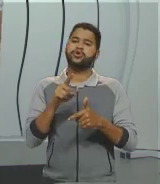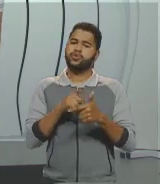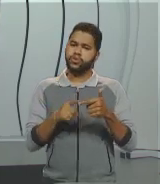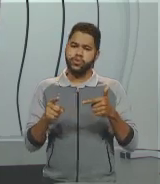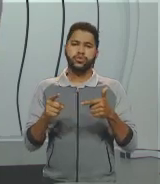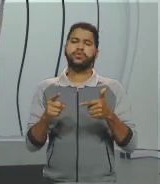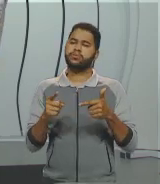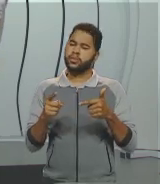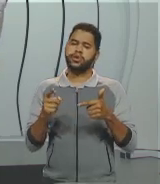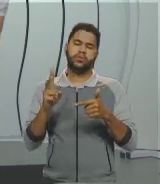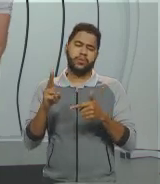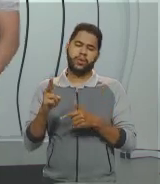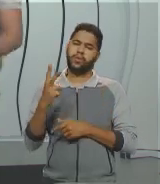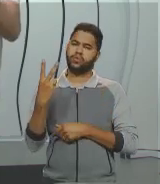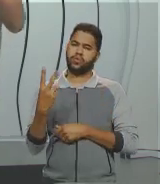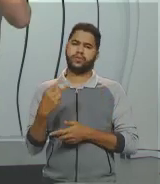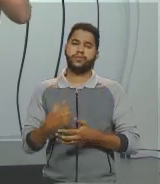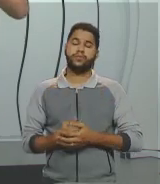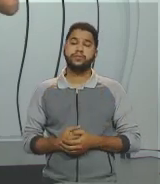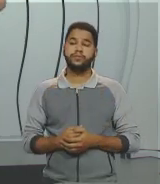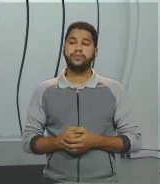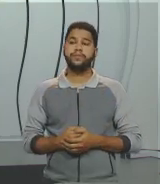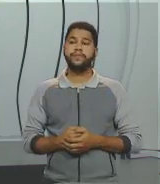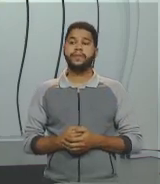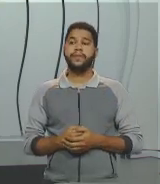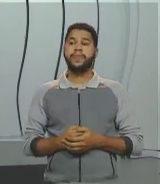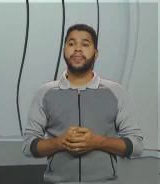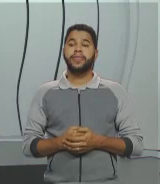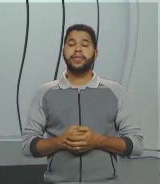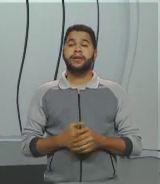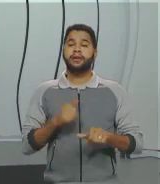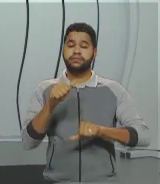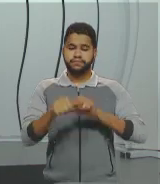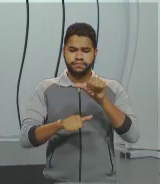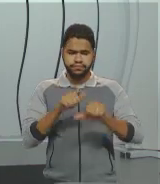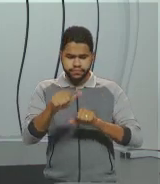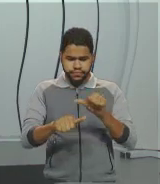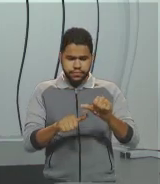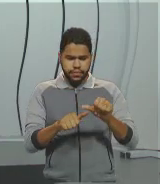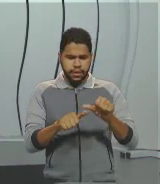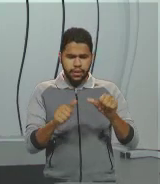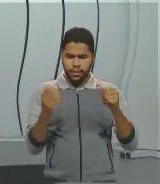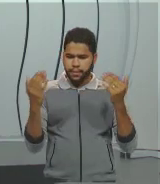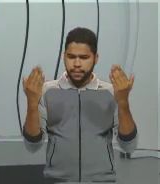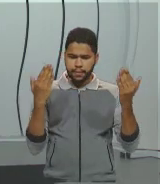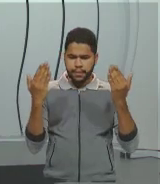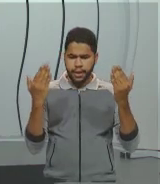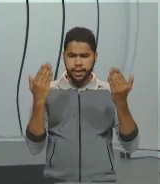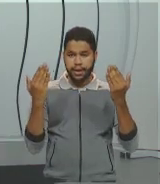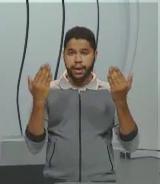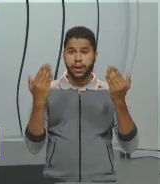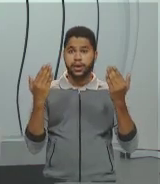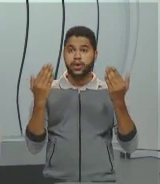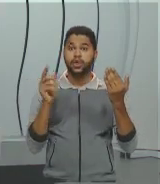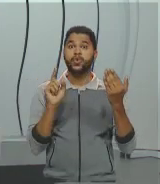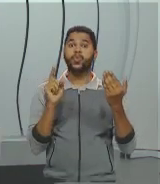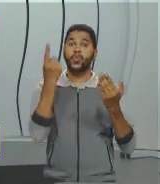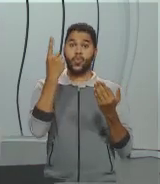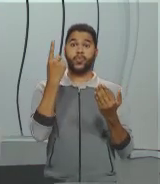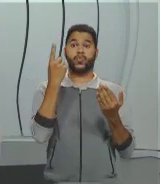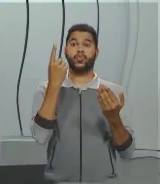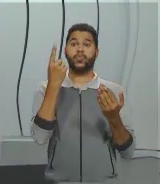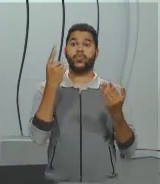kΩ. Então, eu transformei aquele trecho em paralelo em um único resistor, cuja